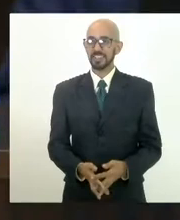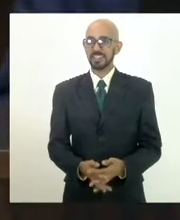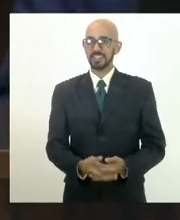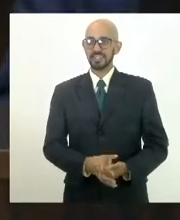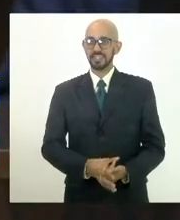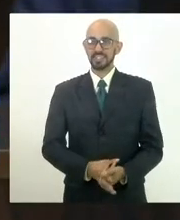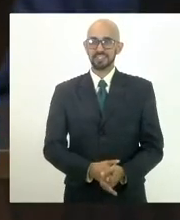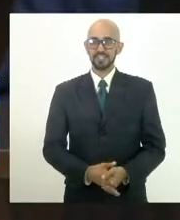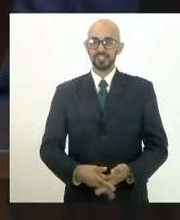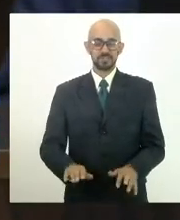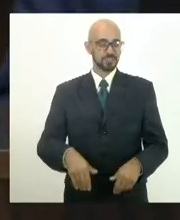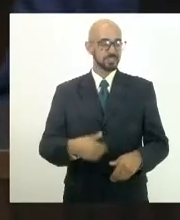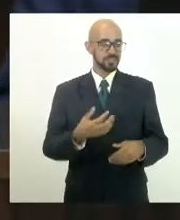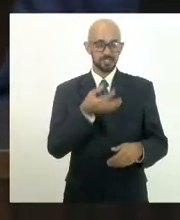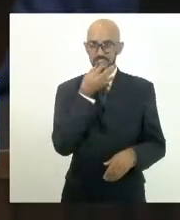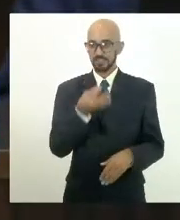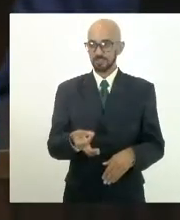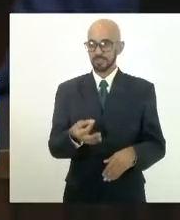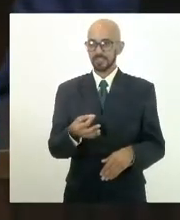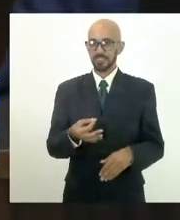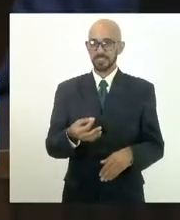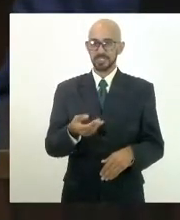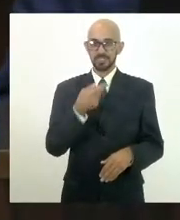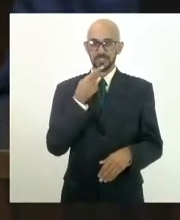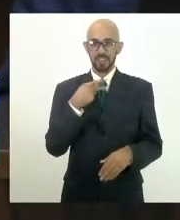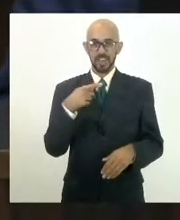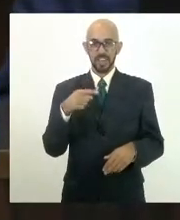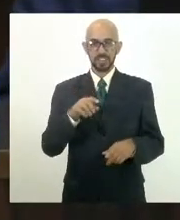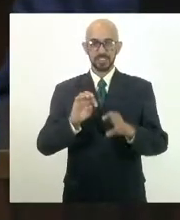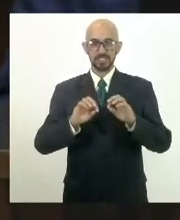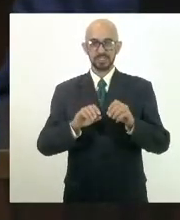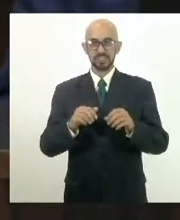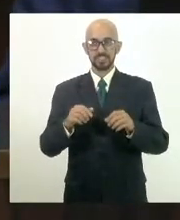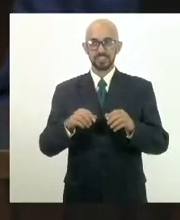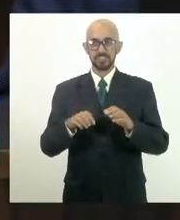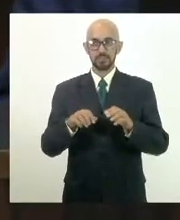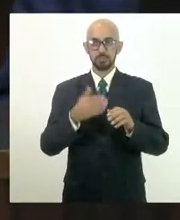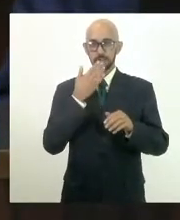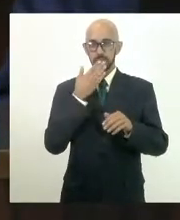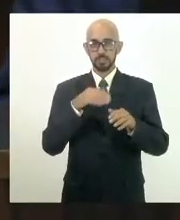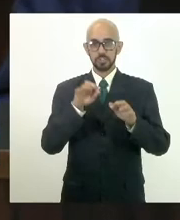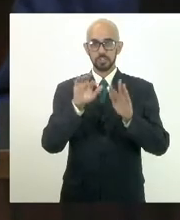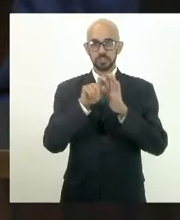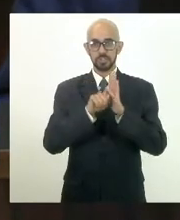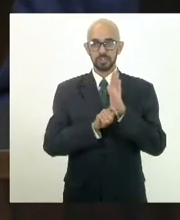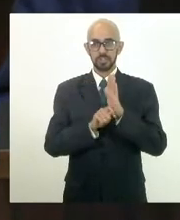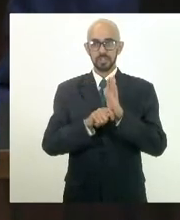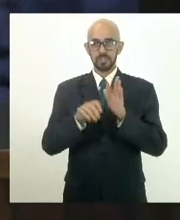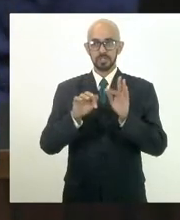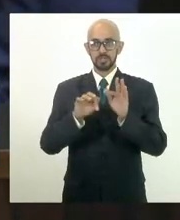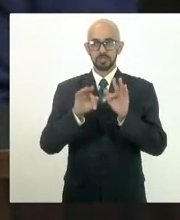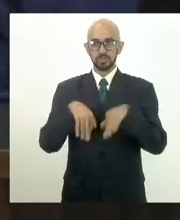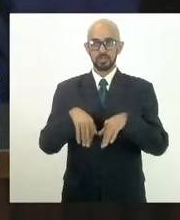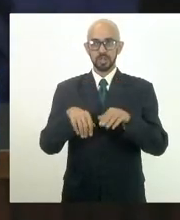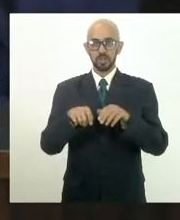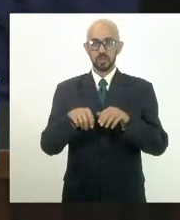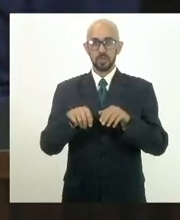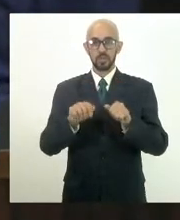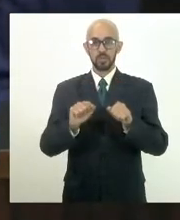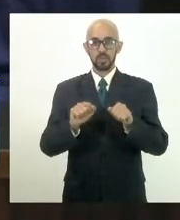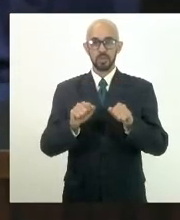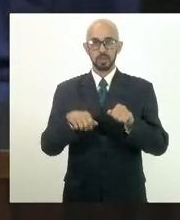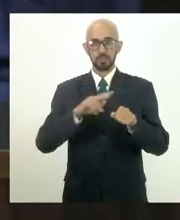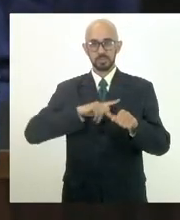Os pareceres emitidos em votação substitutivo da CCJ, conforme a final de redação que a presidência já deferiu. Os senhores que aprovam,